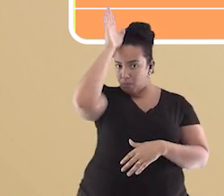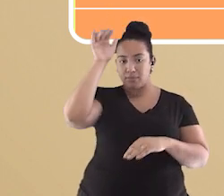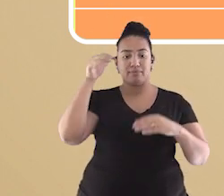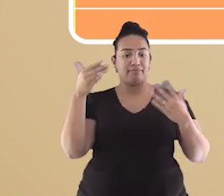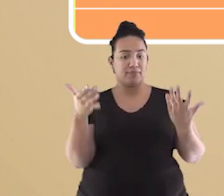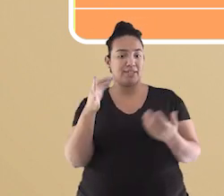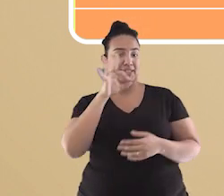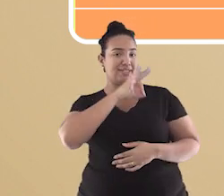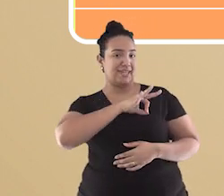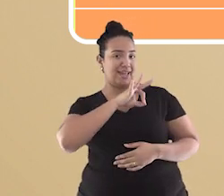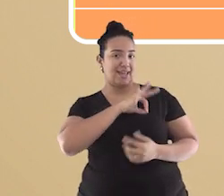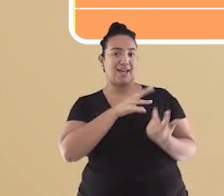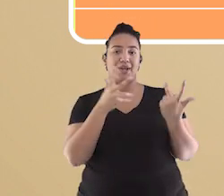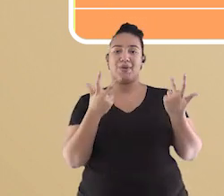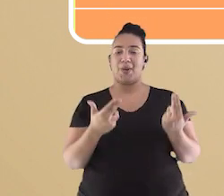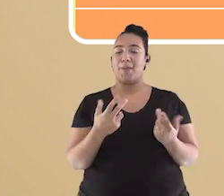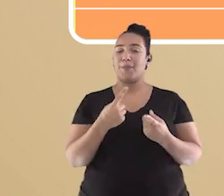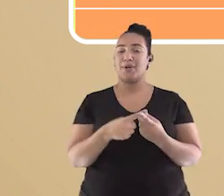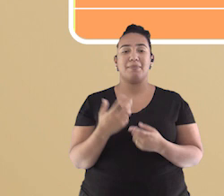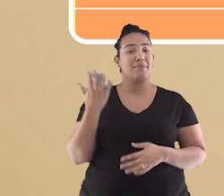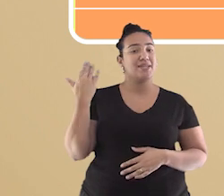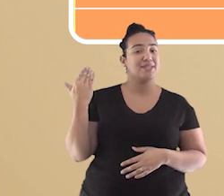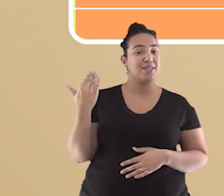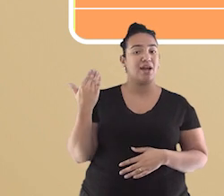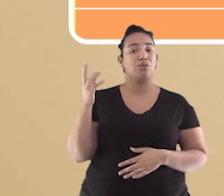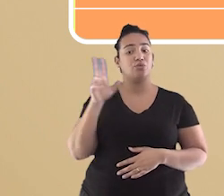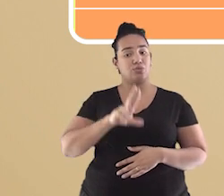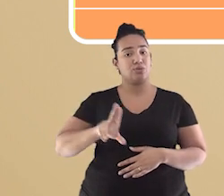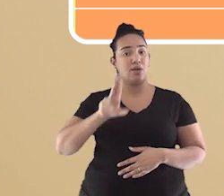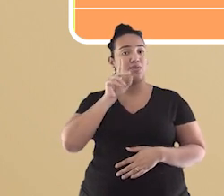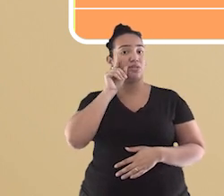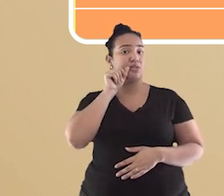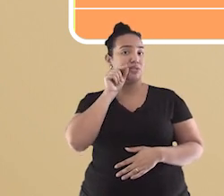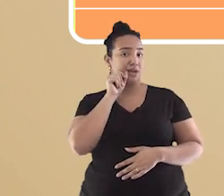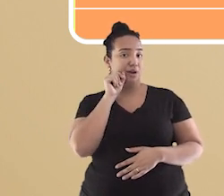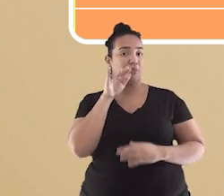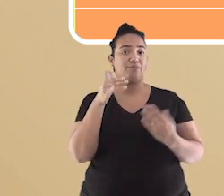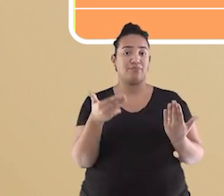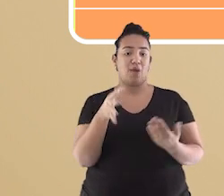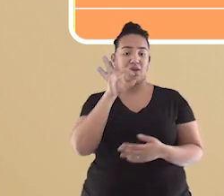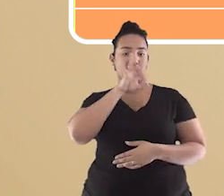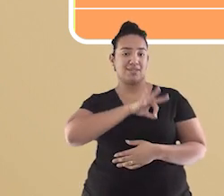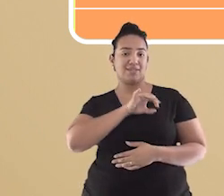salário surgiu daí, pois a forma de pagamento era realizada através do sal.